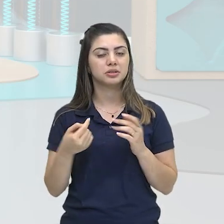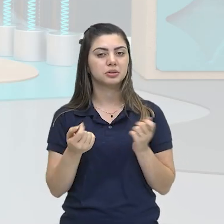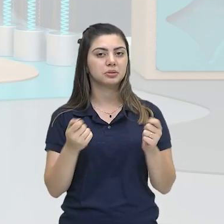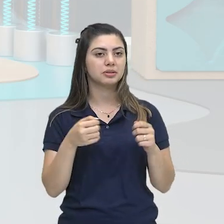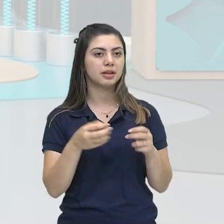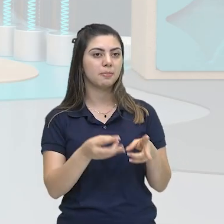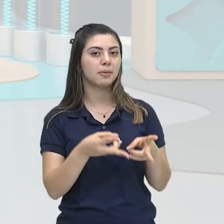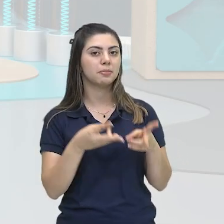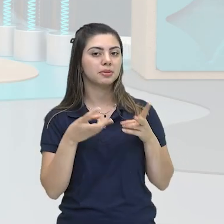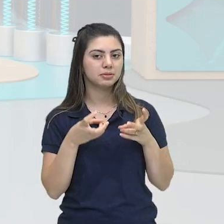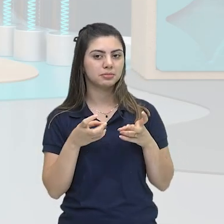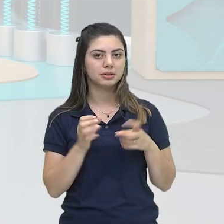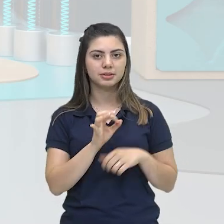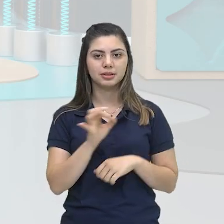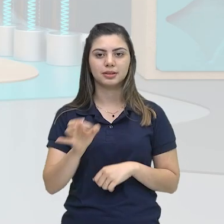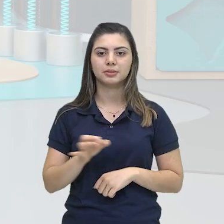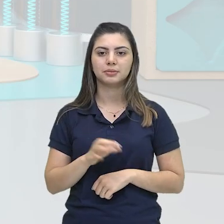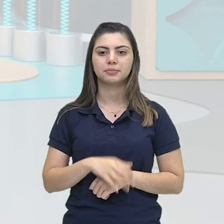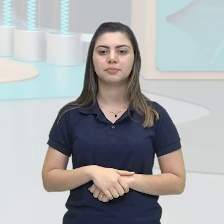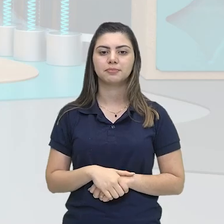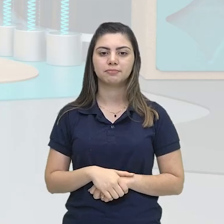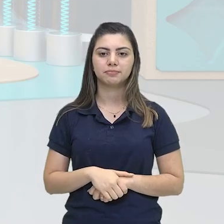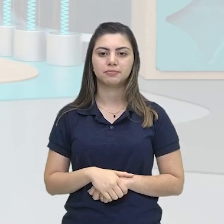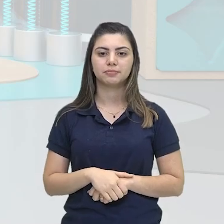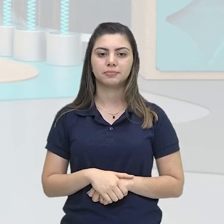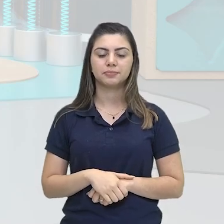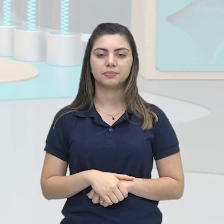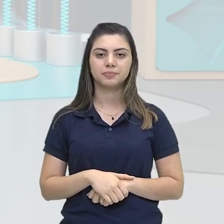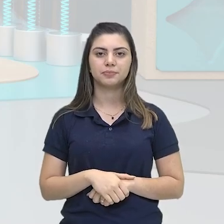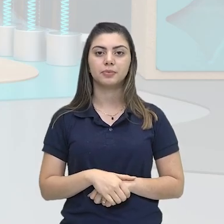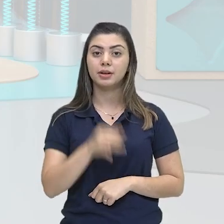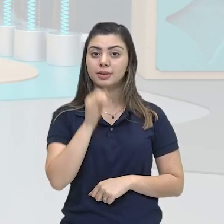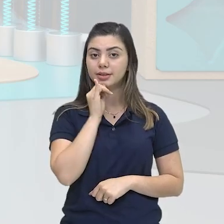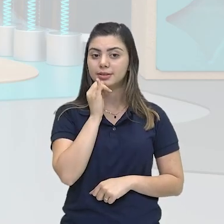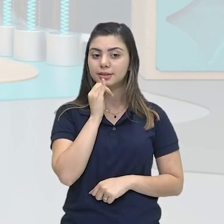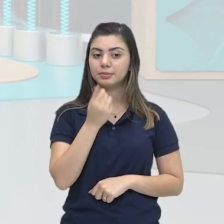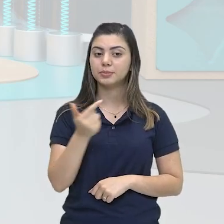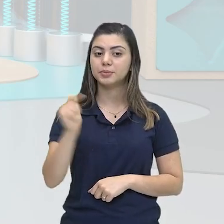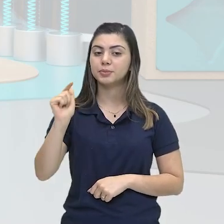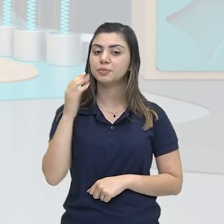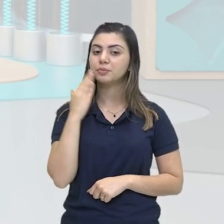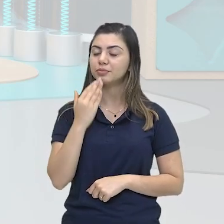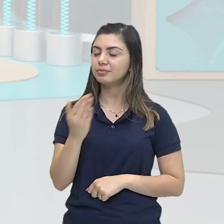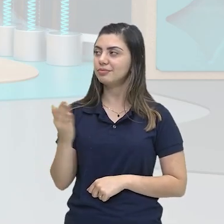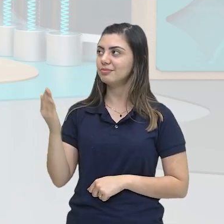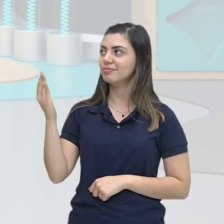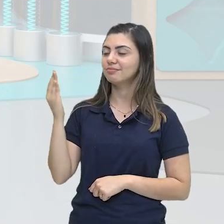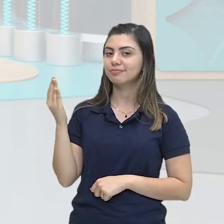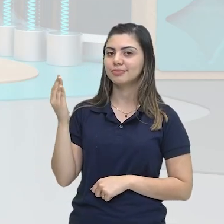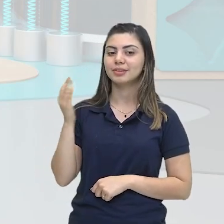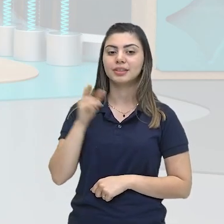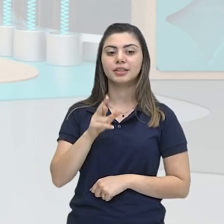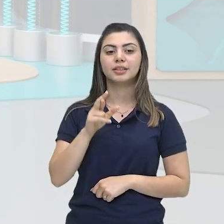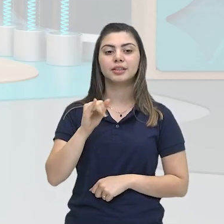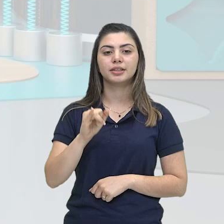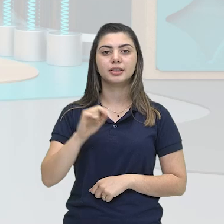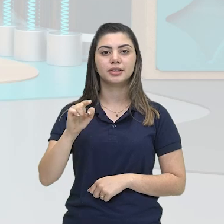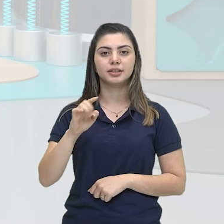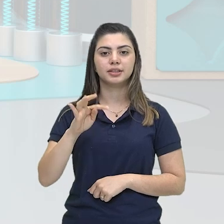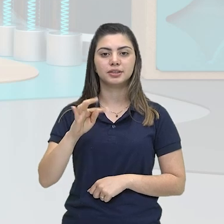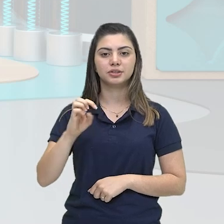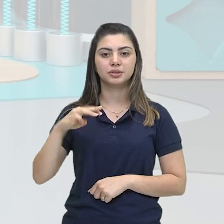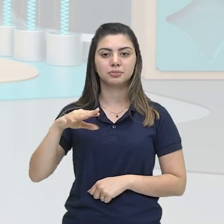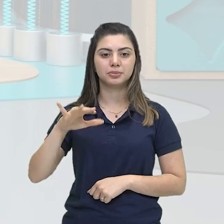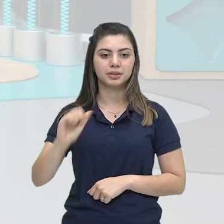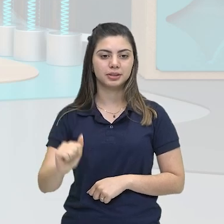perceber nitidamente, tá bom? Outro exemplo de ginástica é a ginástica rítmica, que vocês estão vendo aqui ao